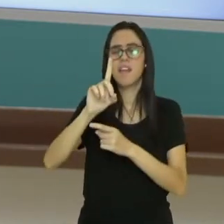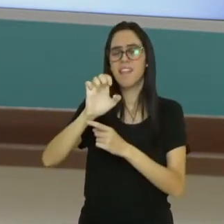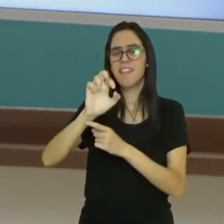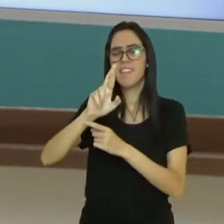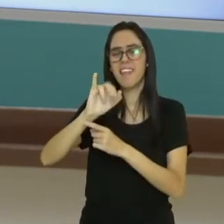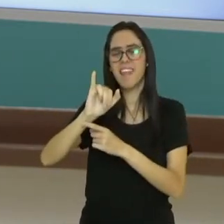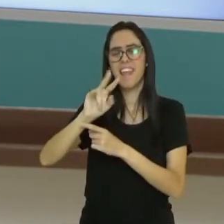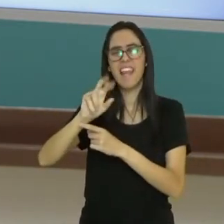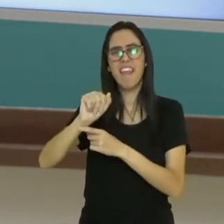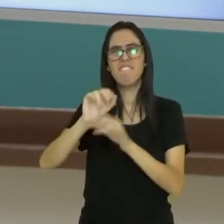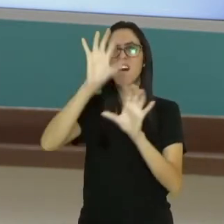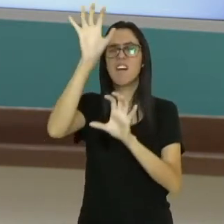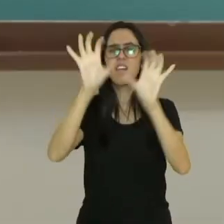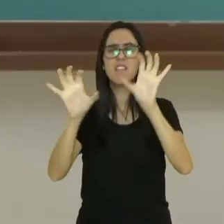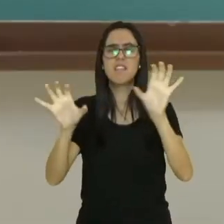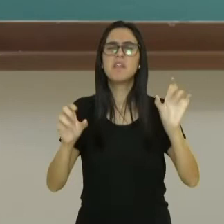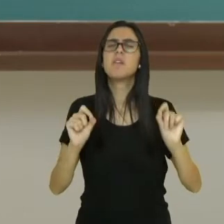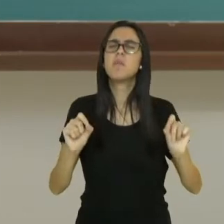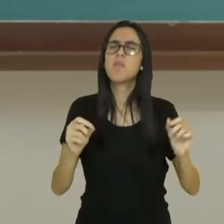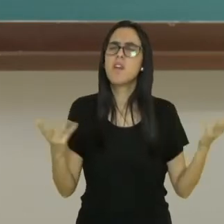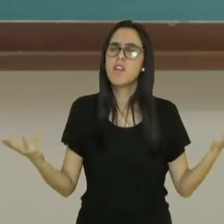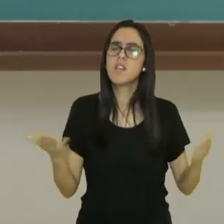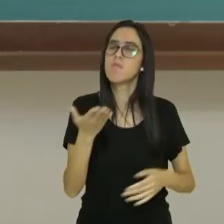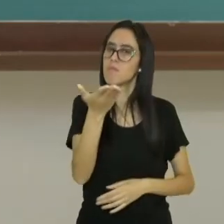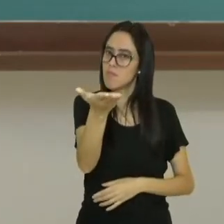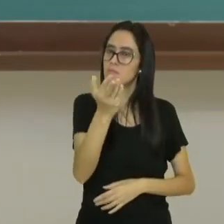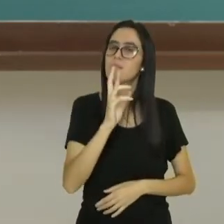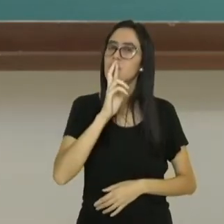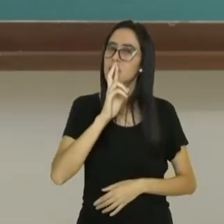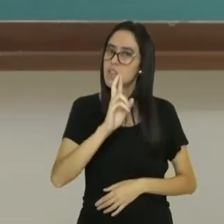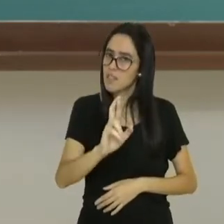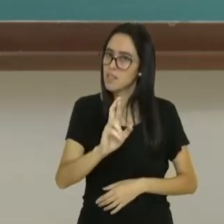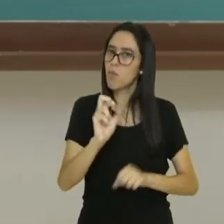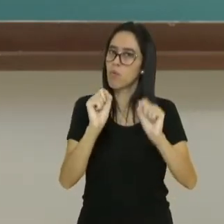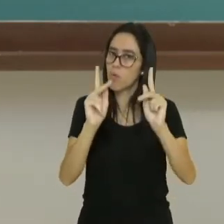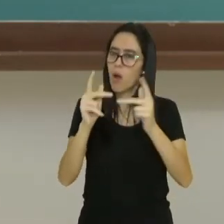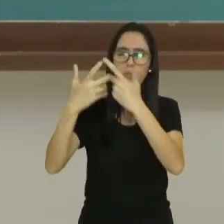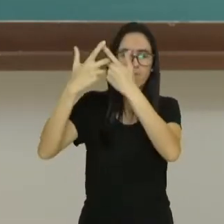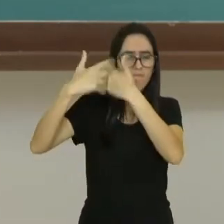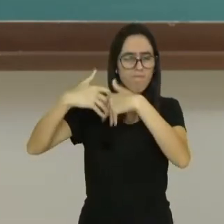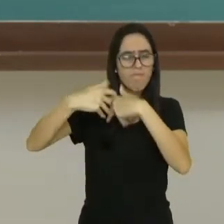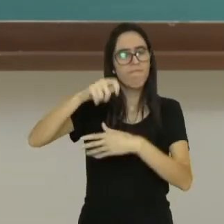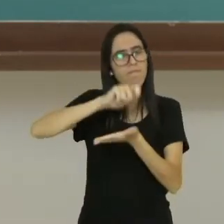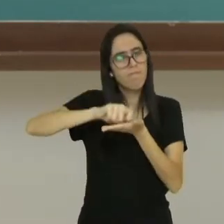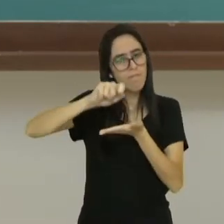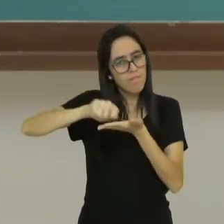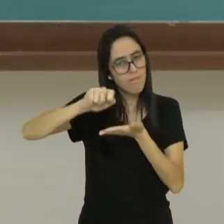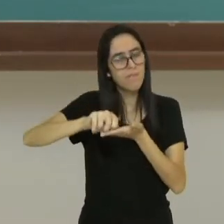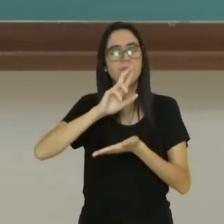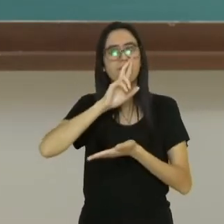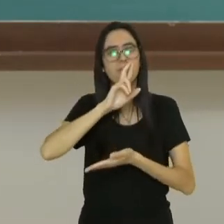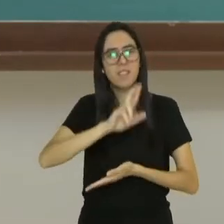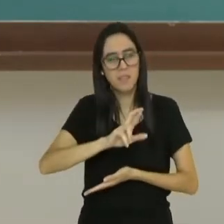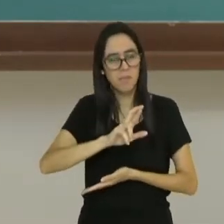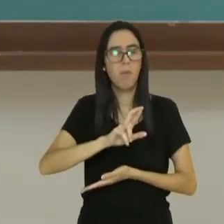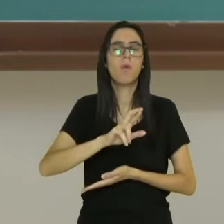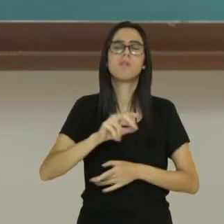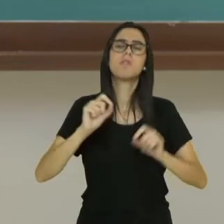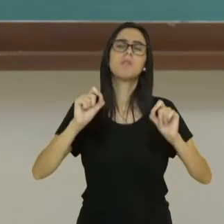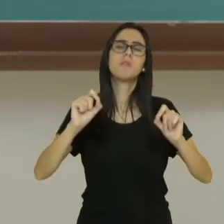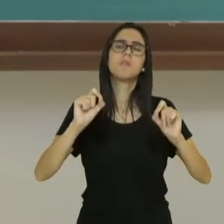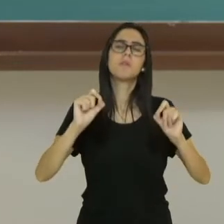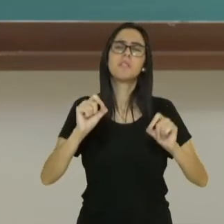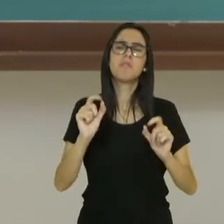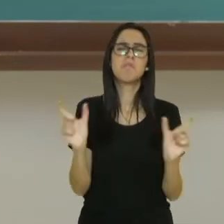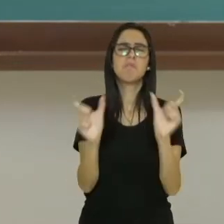deriva continental. Então agora são vocês que vão pensar e escrever ali na resposta de vocês o que foi